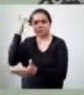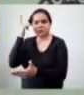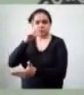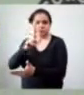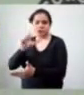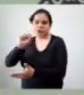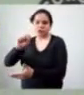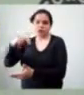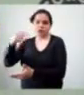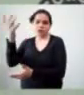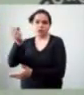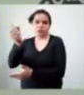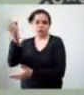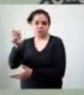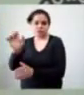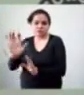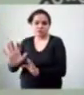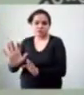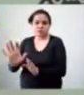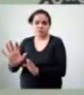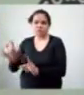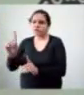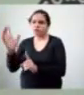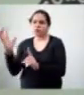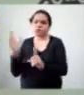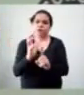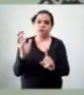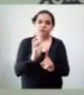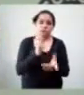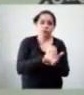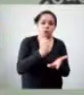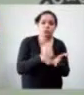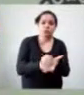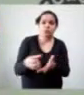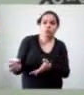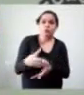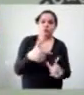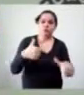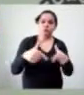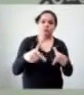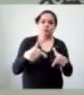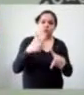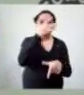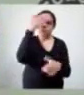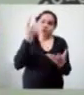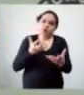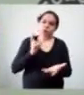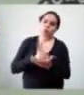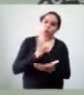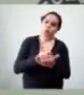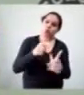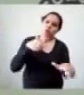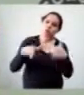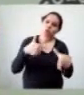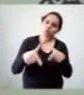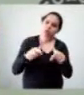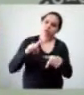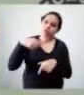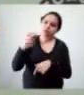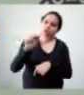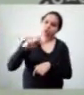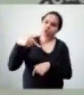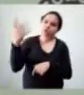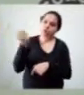Previdência Pública, e que isso não afetava em absoluto o contrato de trabalho mantido com